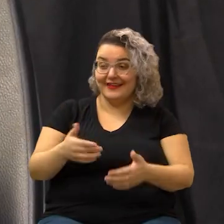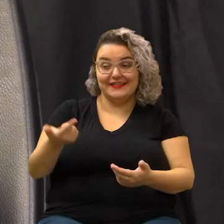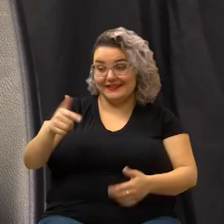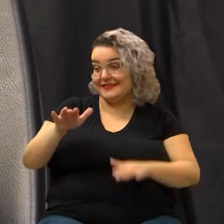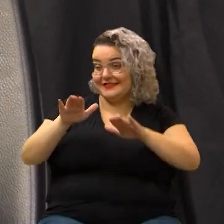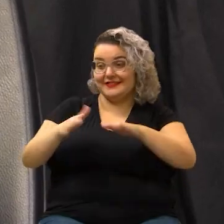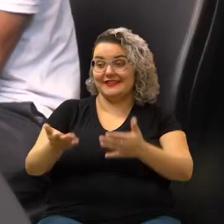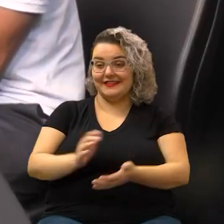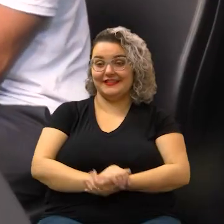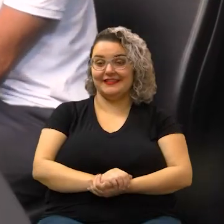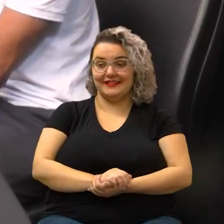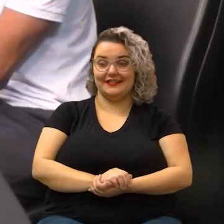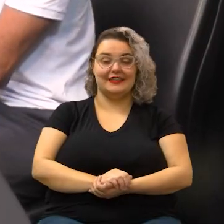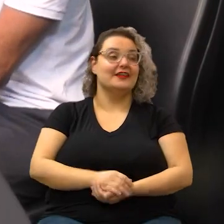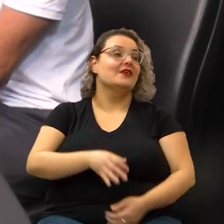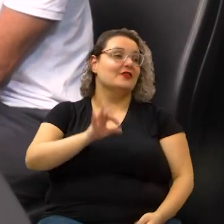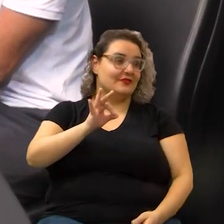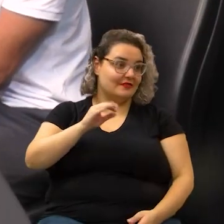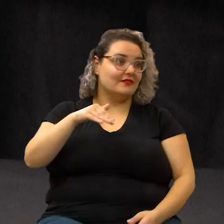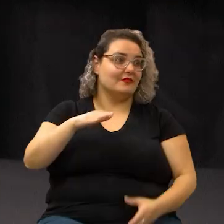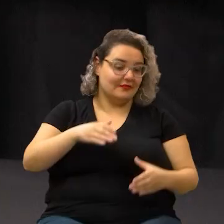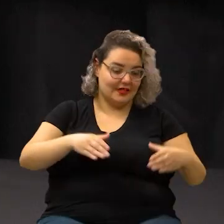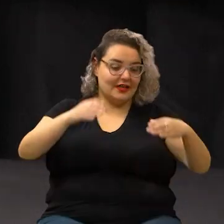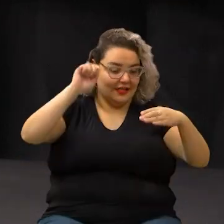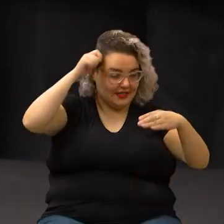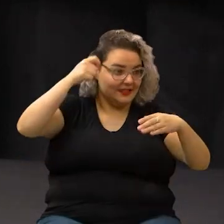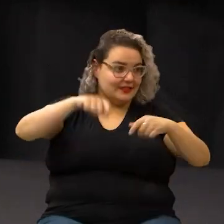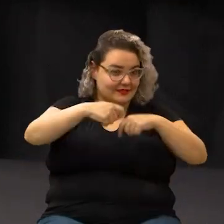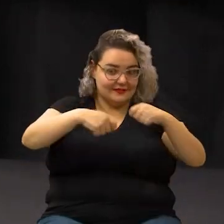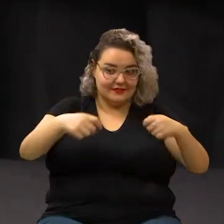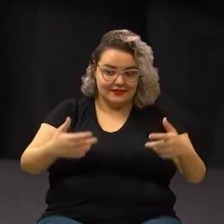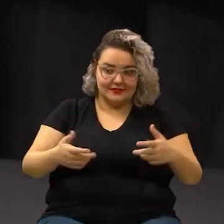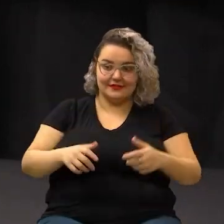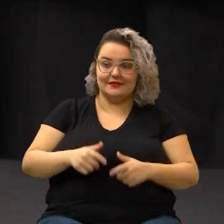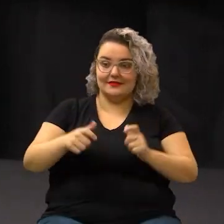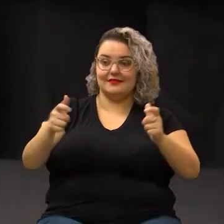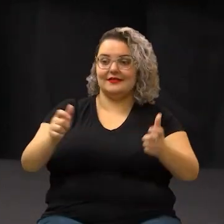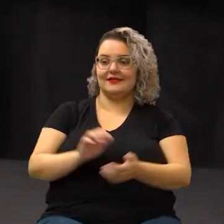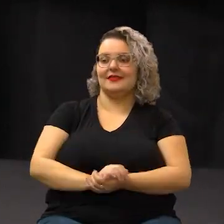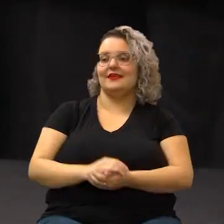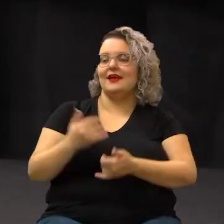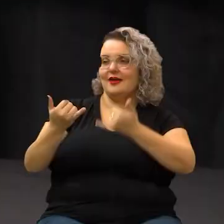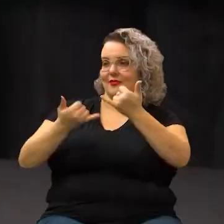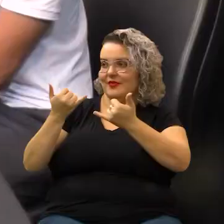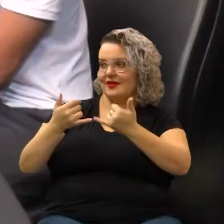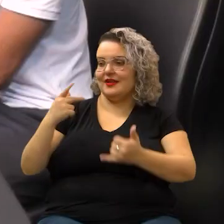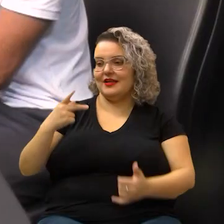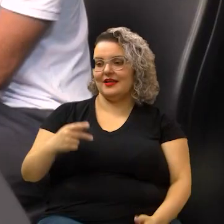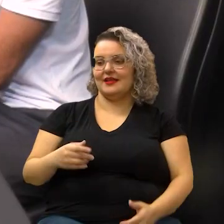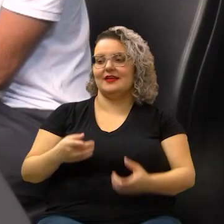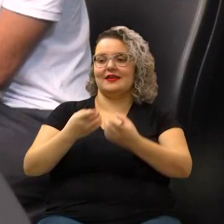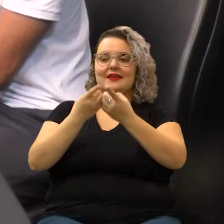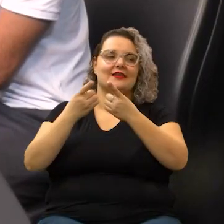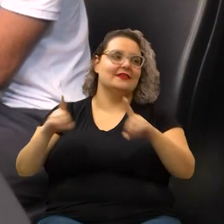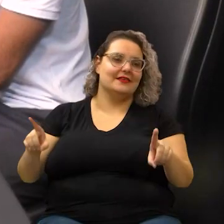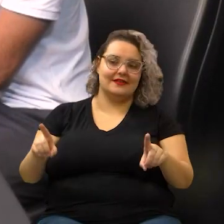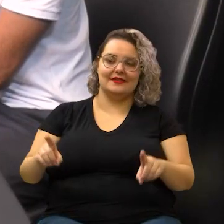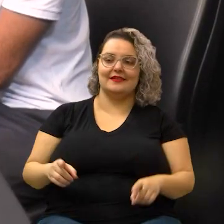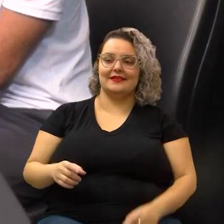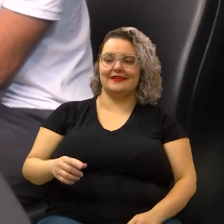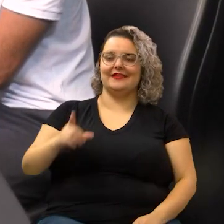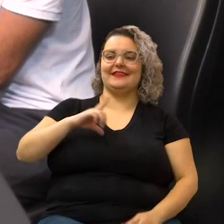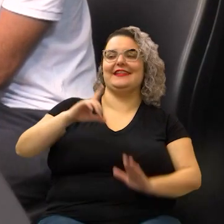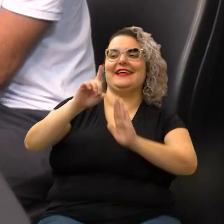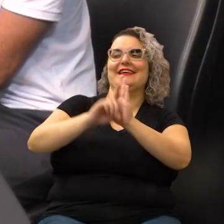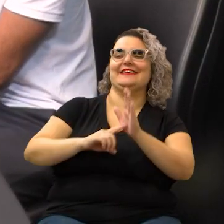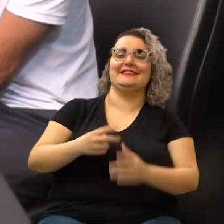hoje, né? Tá até hoje. Com certeza com muito mais sacos pretos, porque a mulher vai aumentando. Eu brinco com ela, que se ela separar, ela tem direito